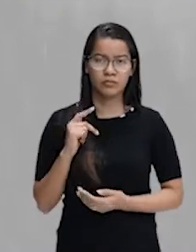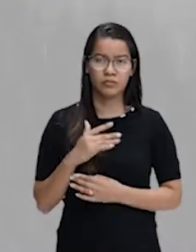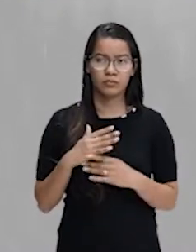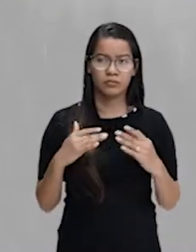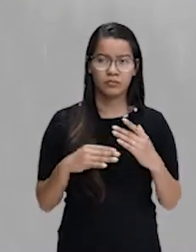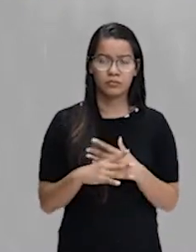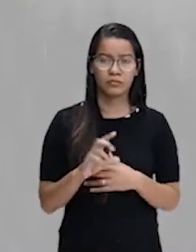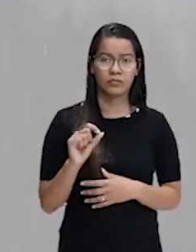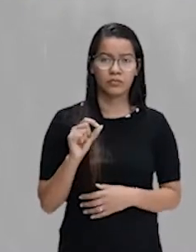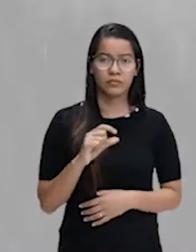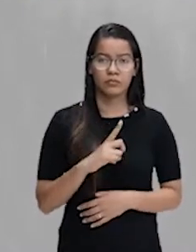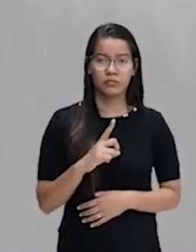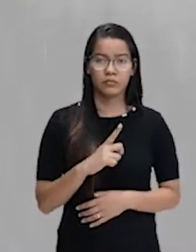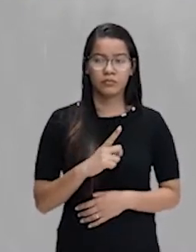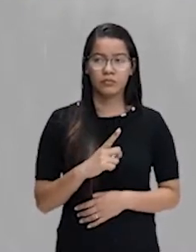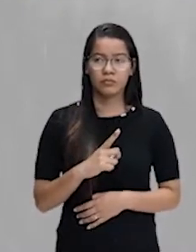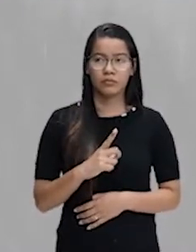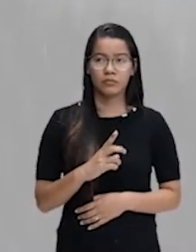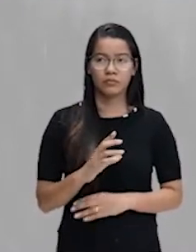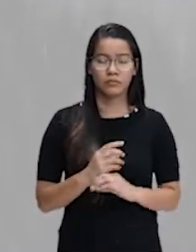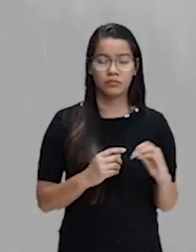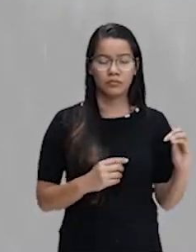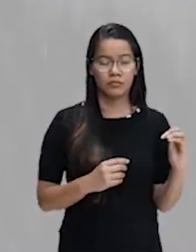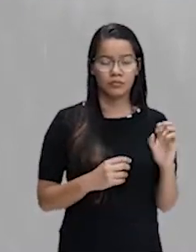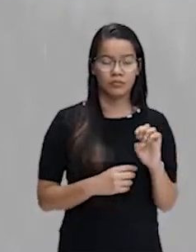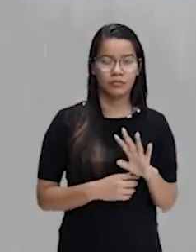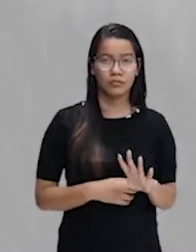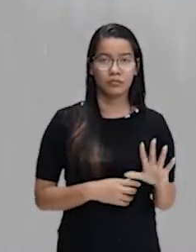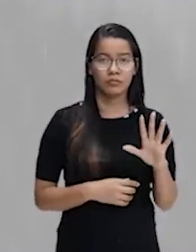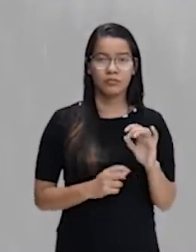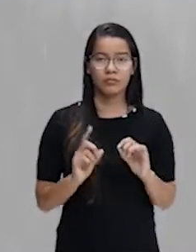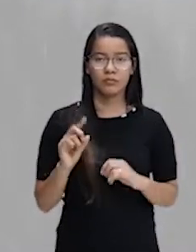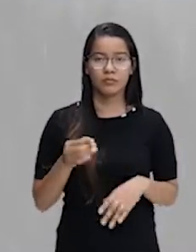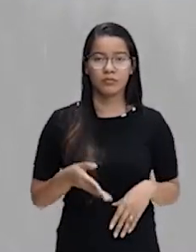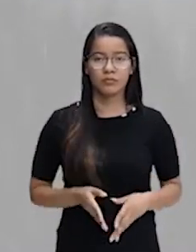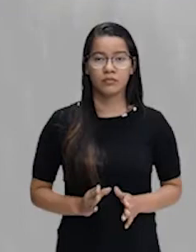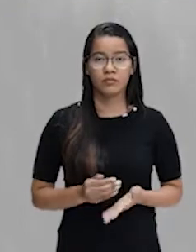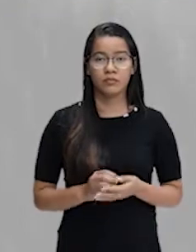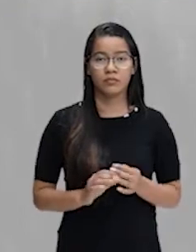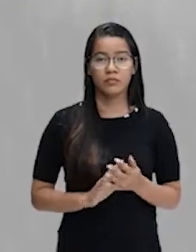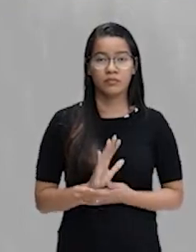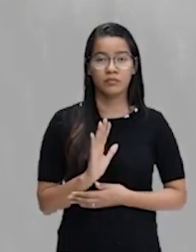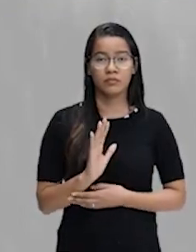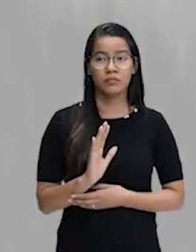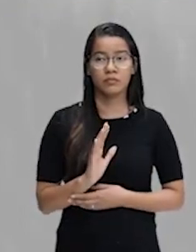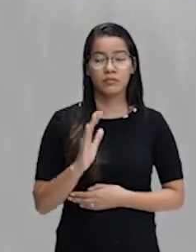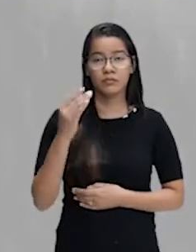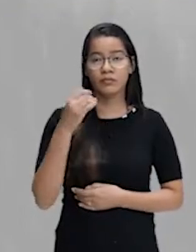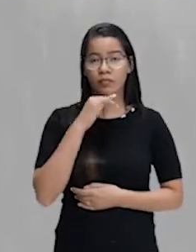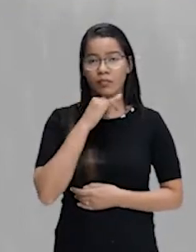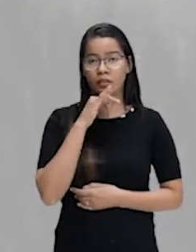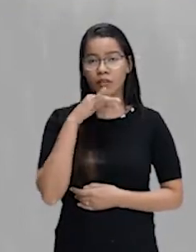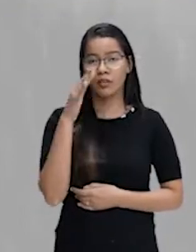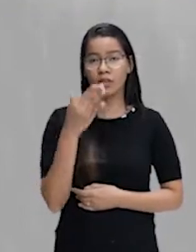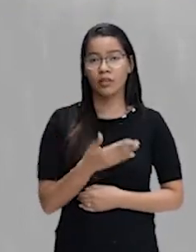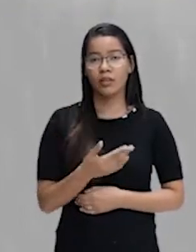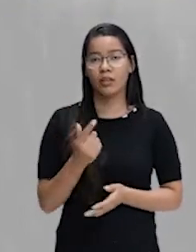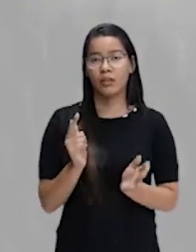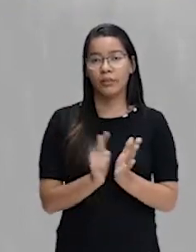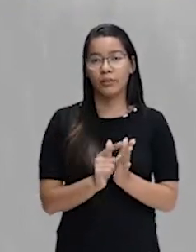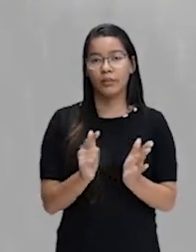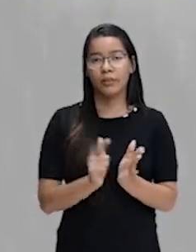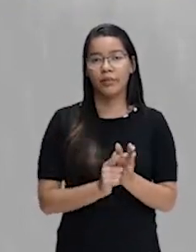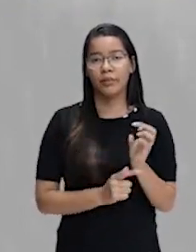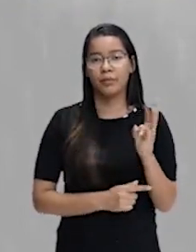que está se tendo aqui no Ocidente Europeu, é o surgimento, por exemplo, a presença do papel moeda. O